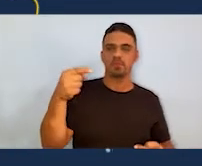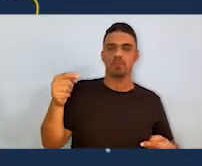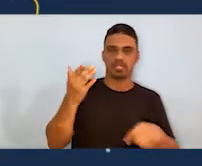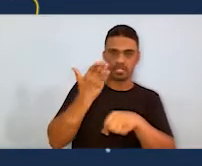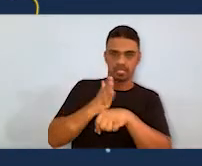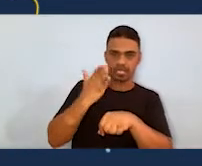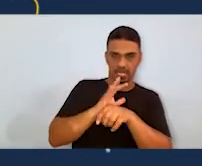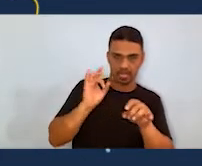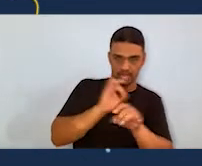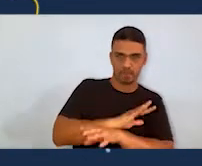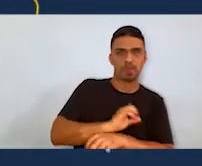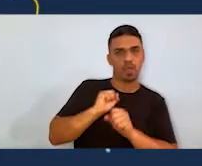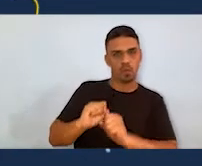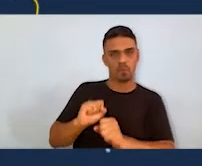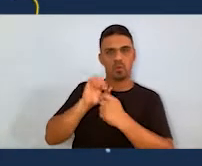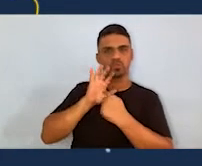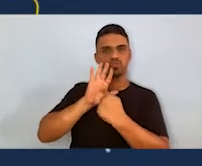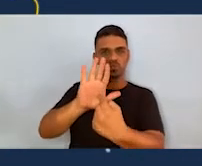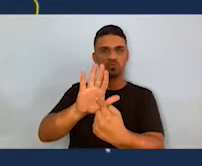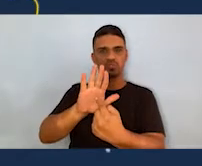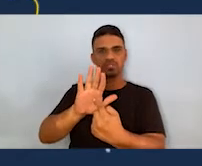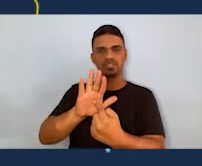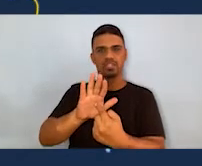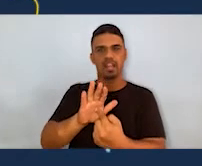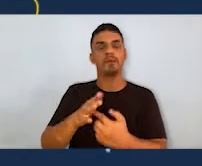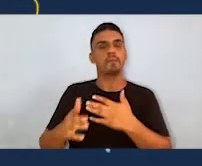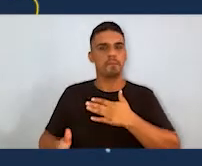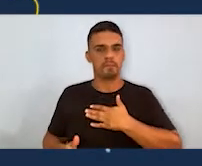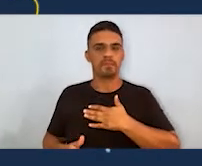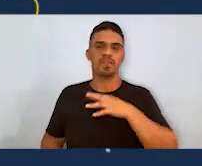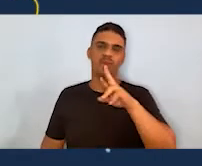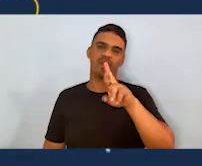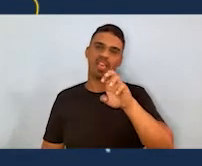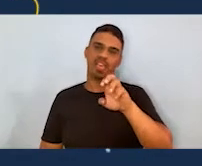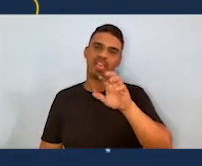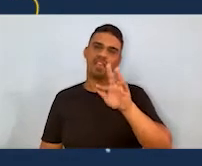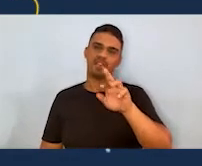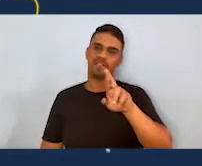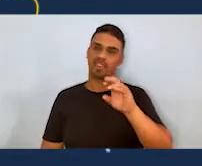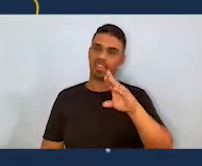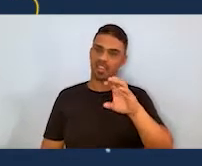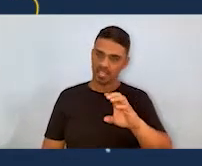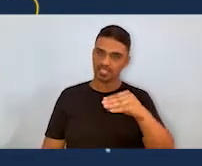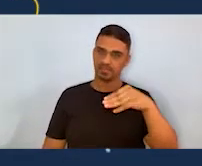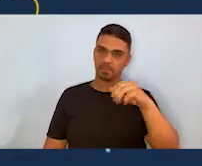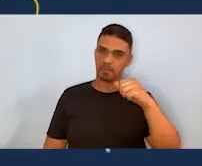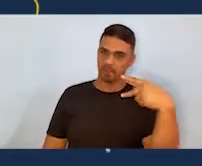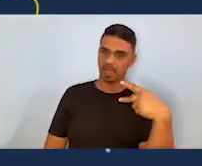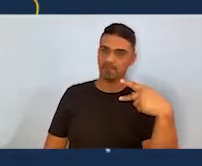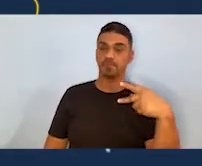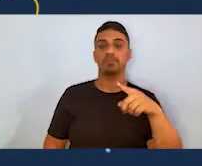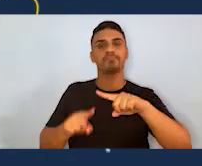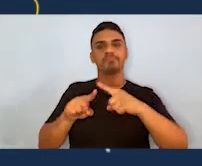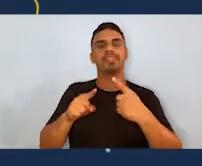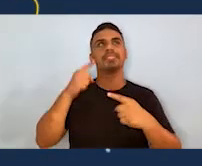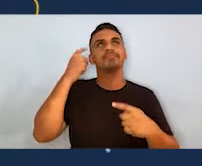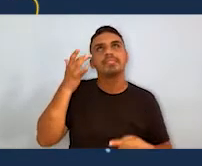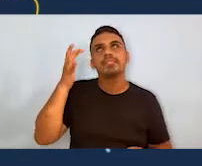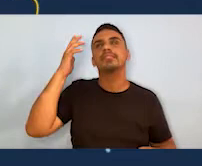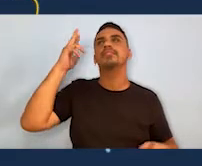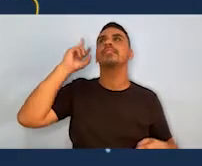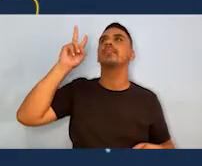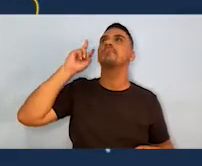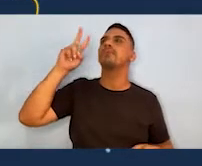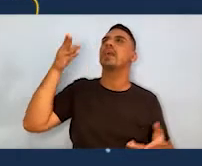de terminar o exercício. Se alguém quiser ver, eu posso procurar aqui, abrir o meu reference map. Mas, basicamente, assim, de